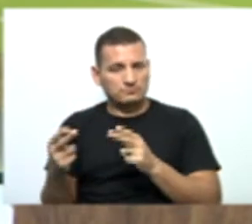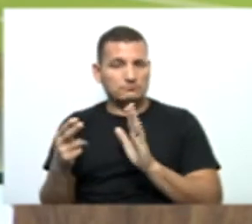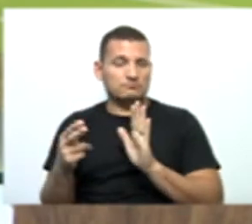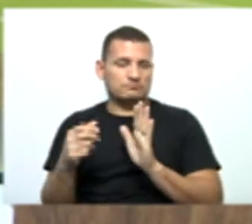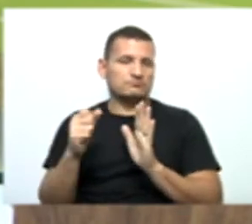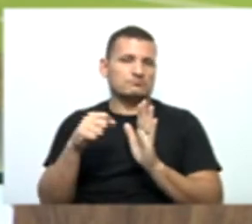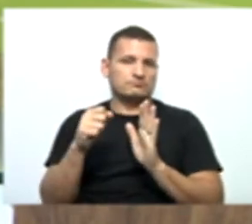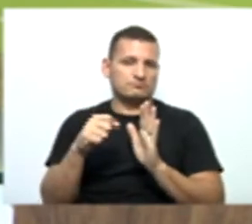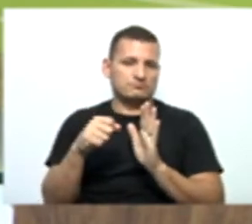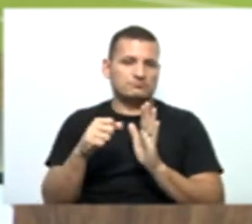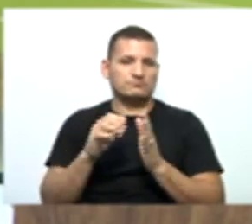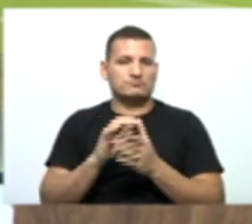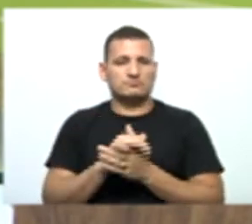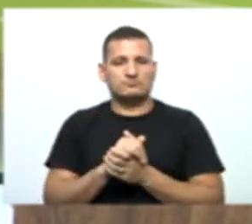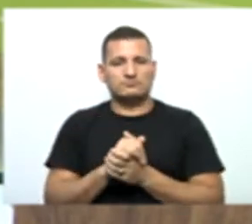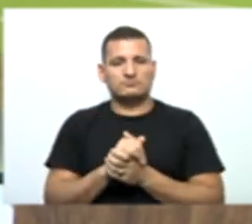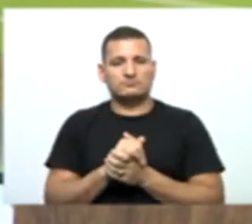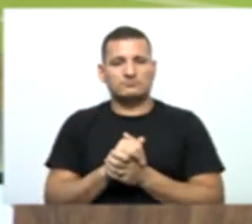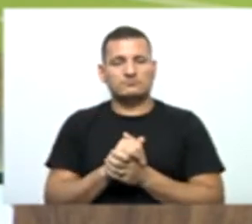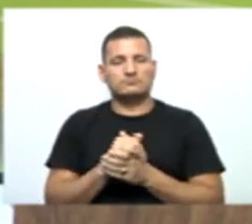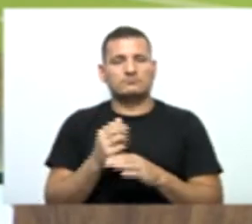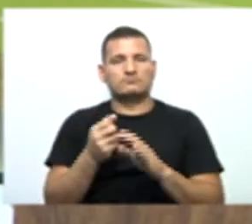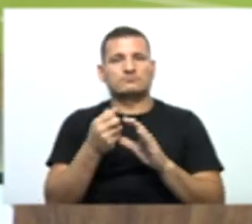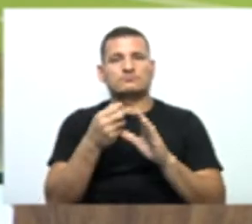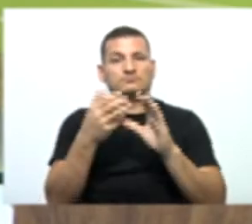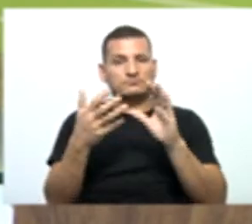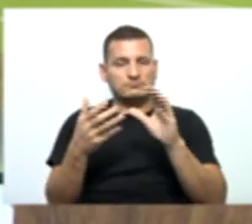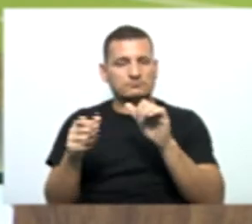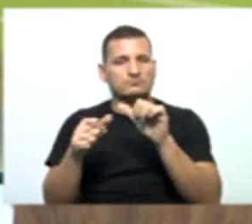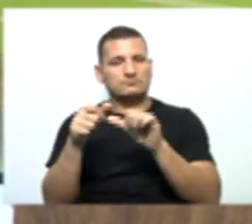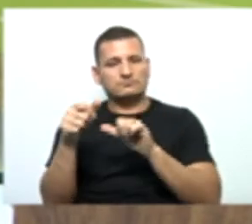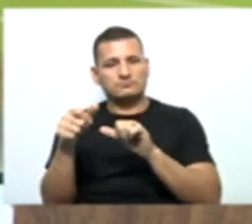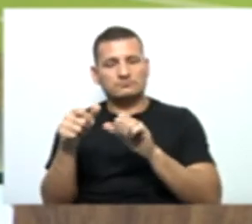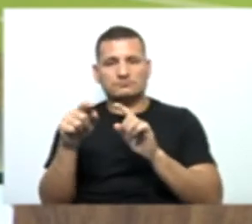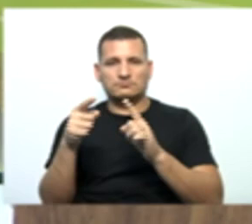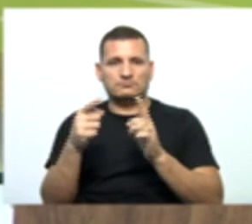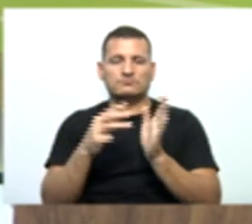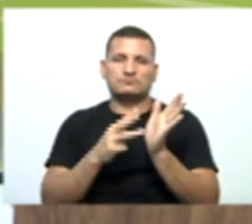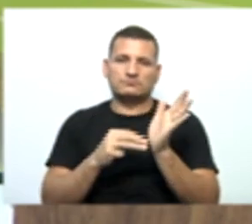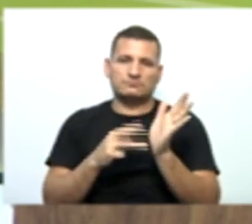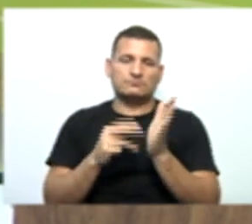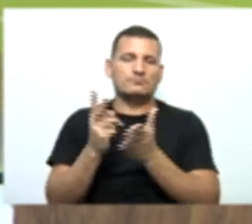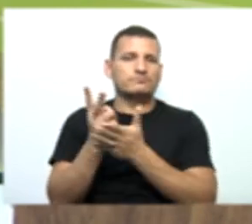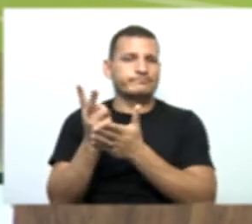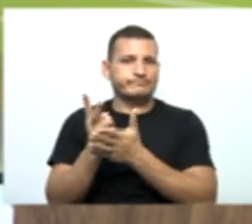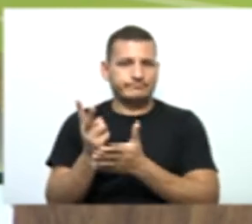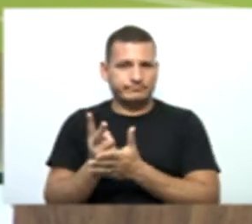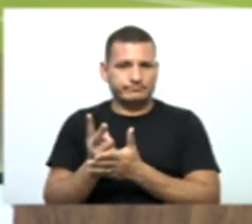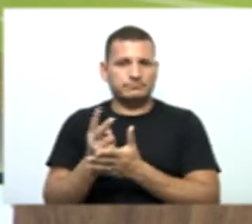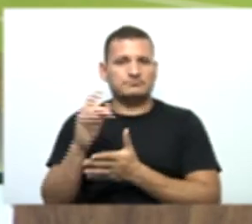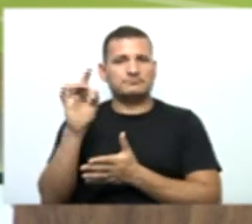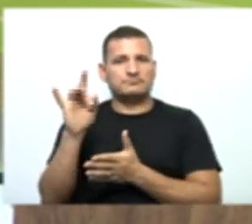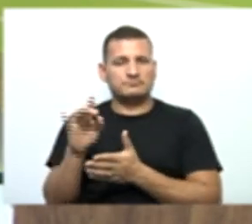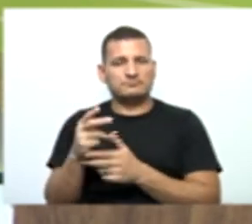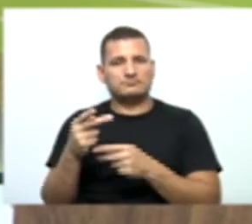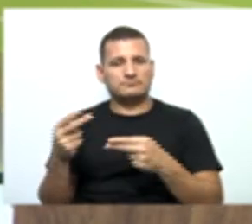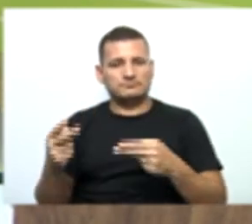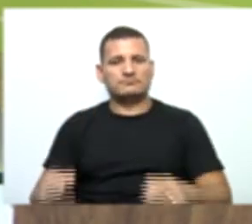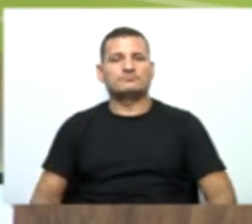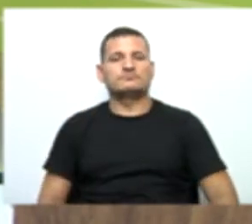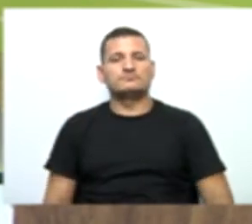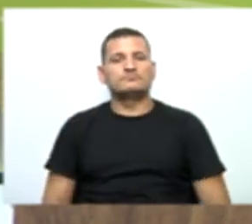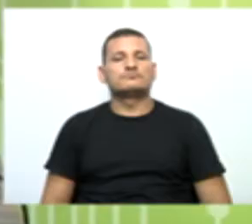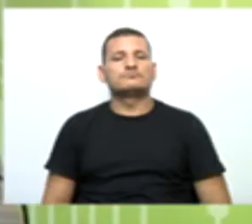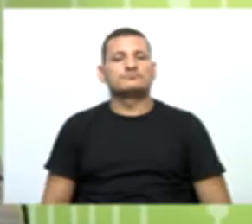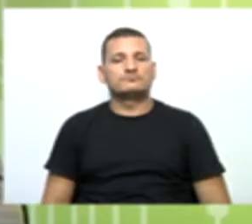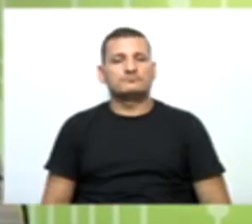sim. As características mudam, porém os métodos são os mesmos para cada objeto.